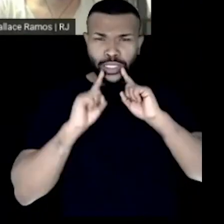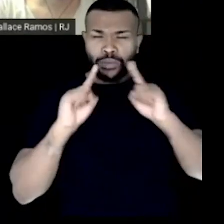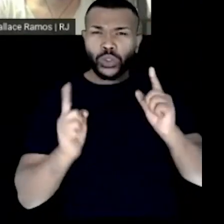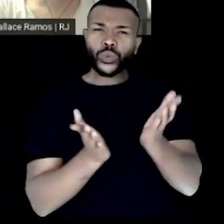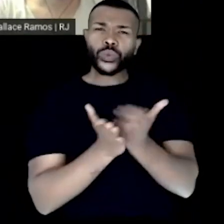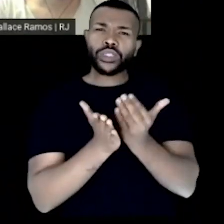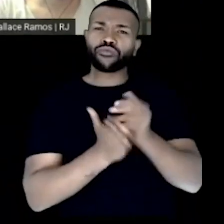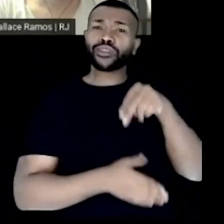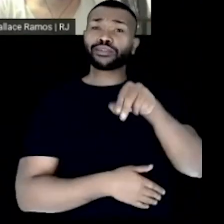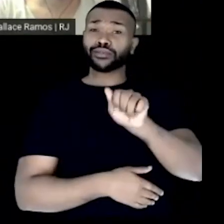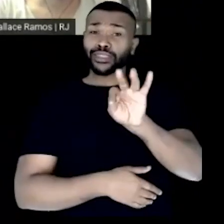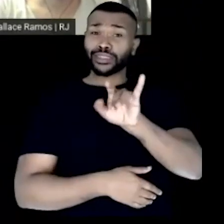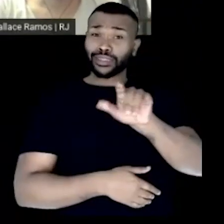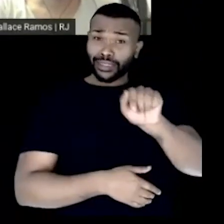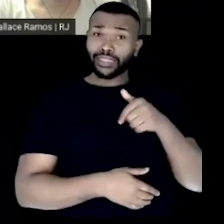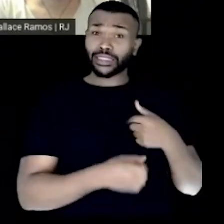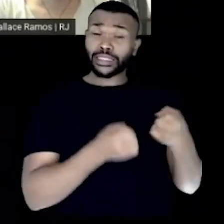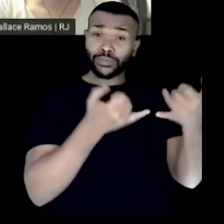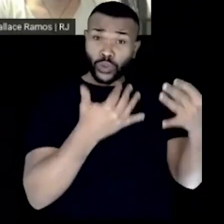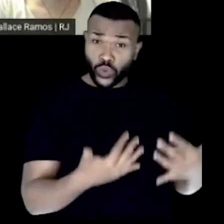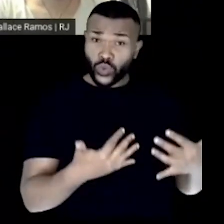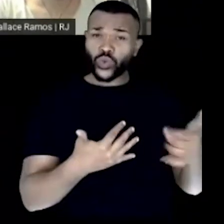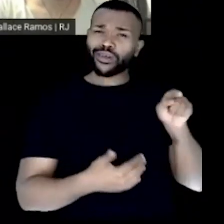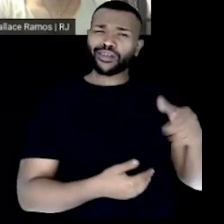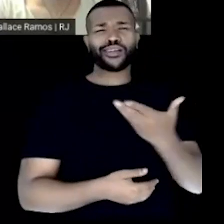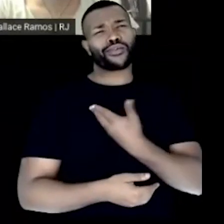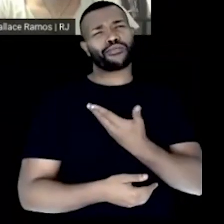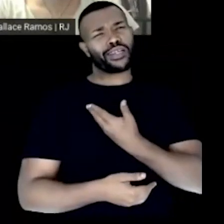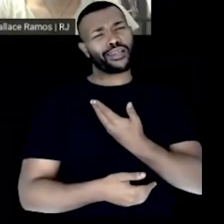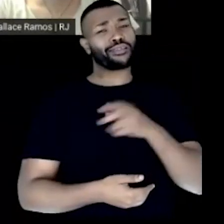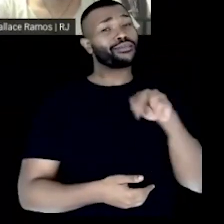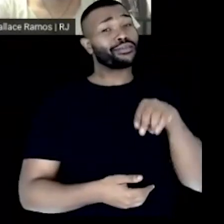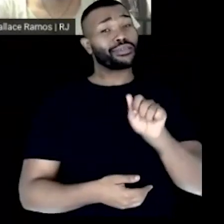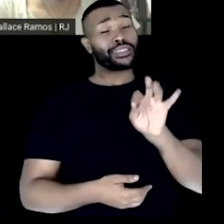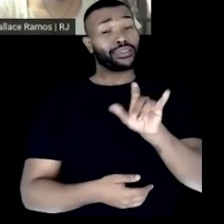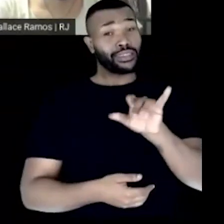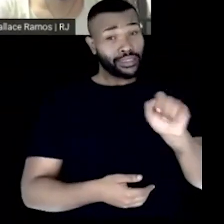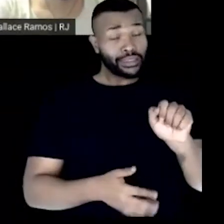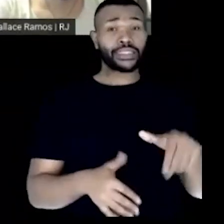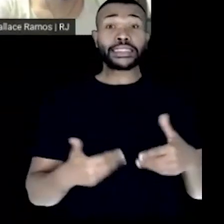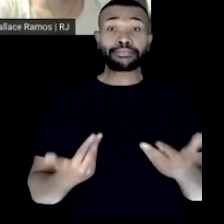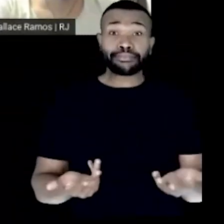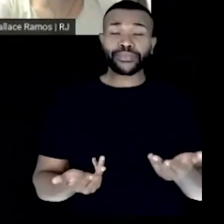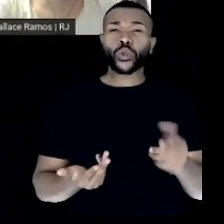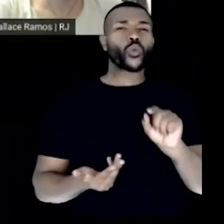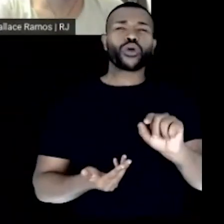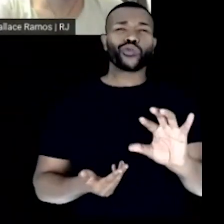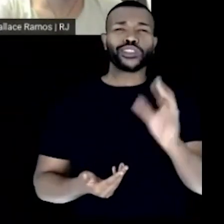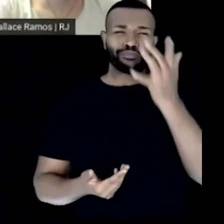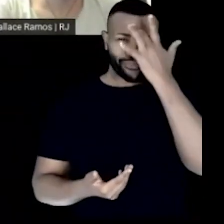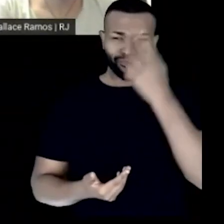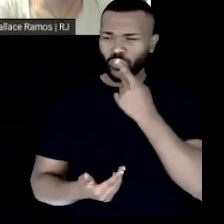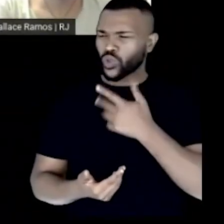E alguém criticou uma vez o livro, a Natália Boris Polesso, só pra não ficar um negócio assim. Ela é amiga da Natália.